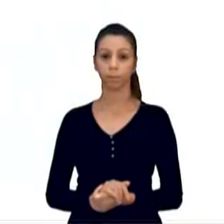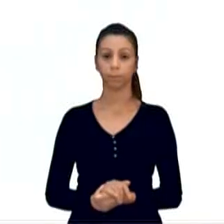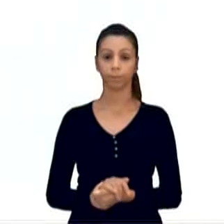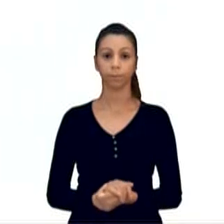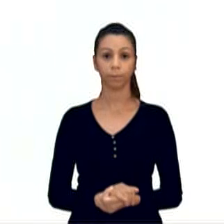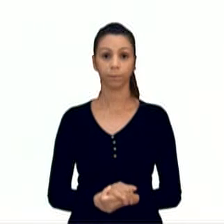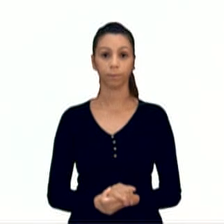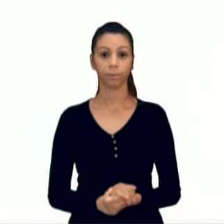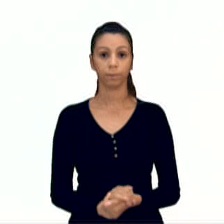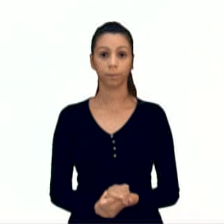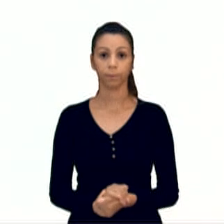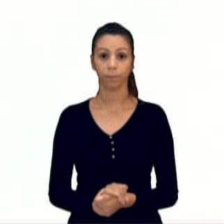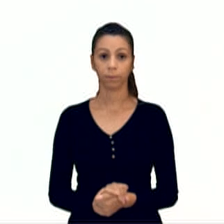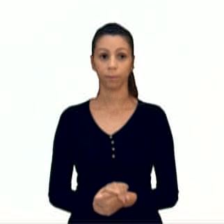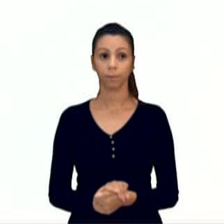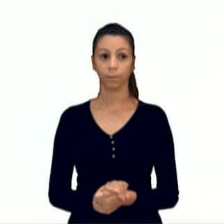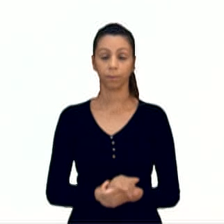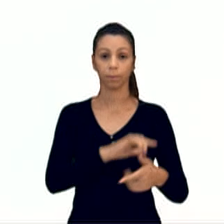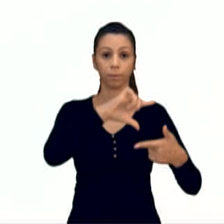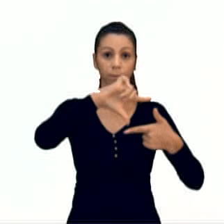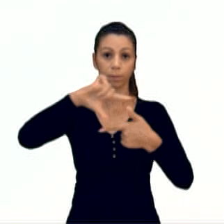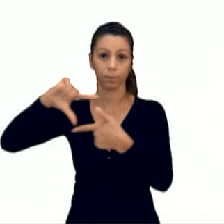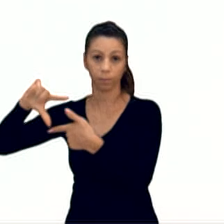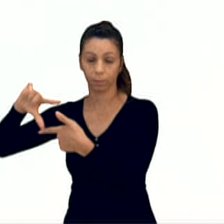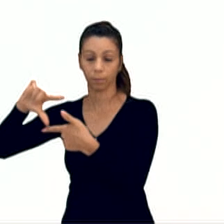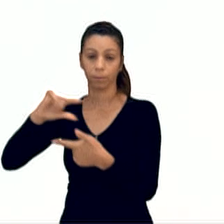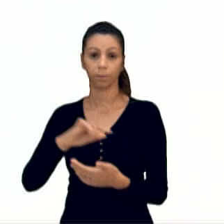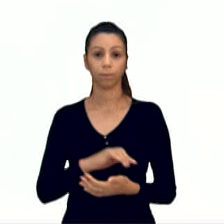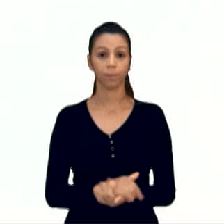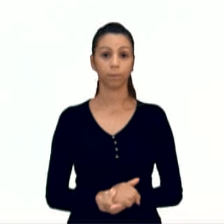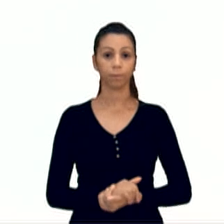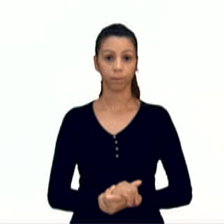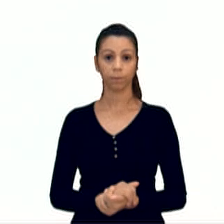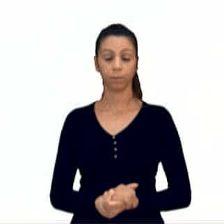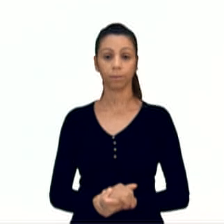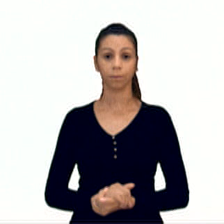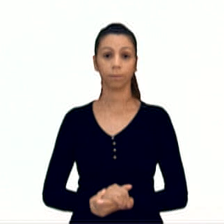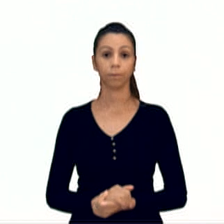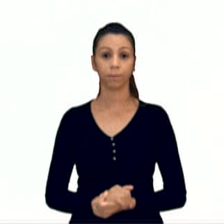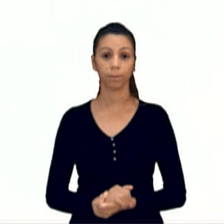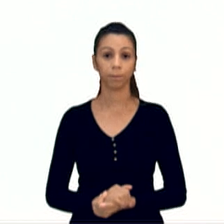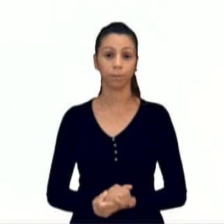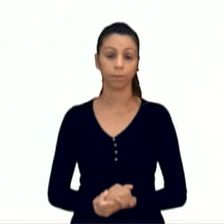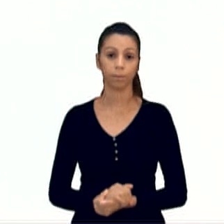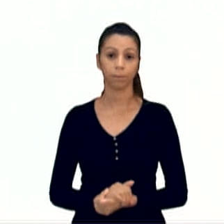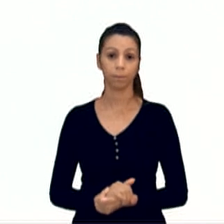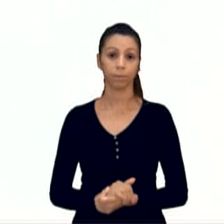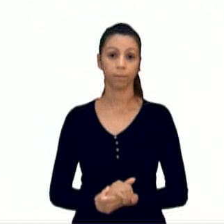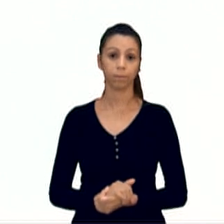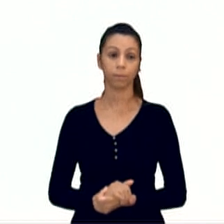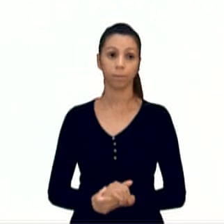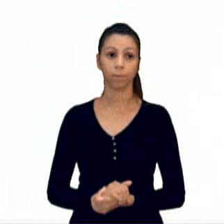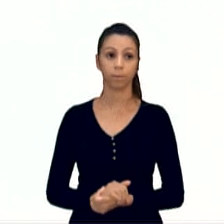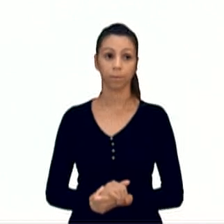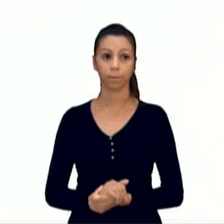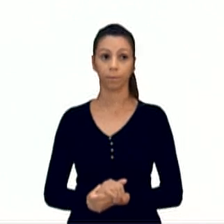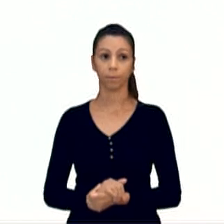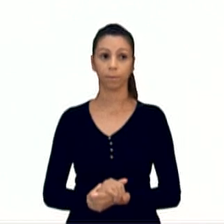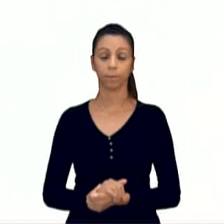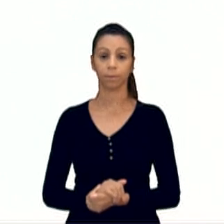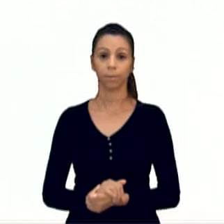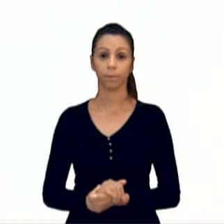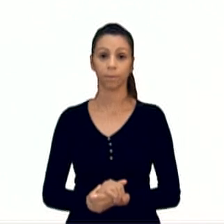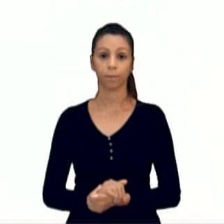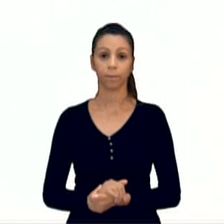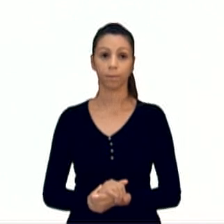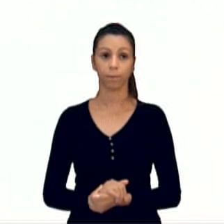Aqui nós temos uma comic strip, né? Uma tira. E aí ela diz assim, ó, nós temos ali o which como relative pronouns,